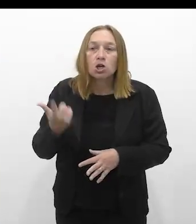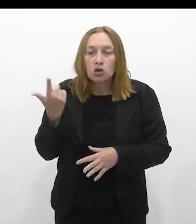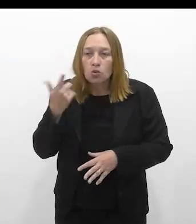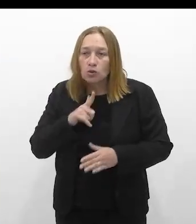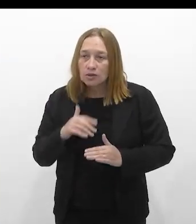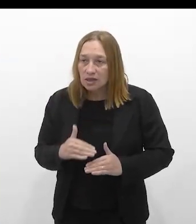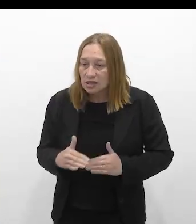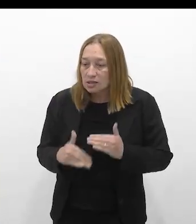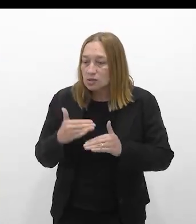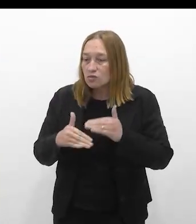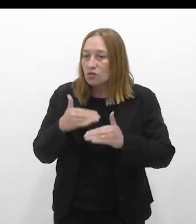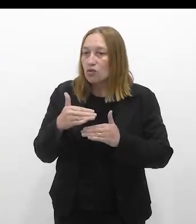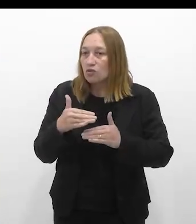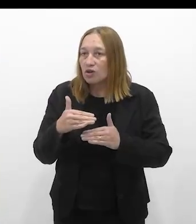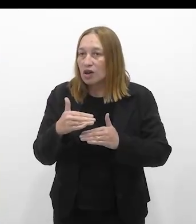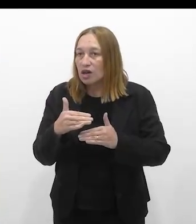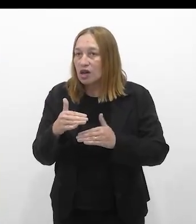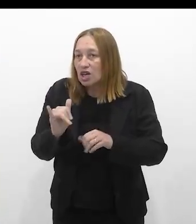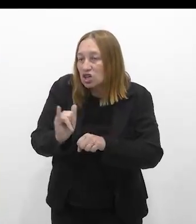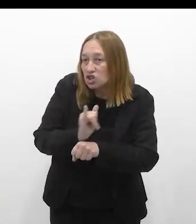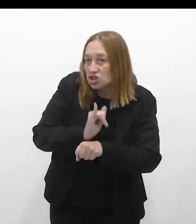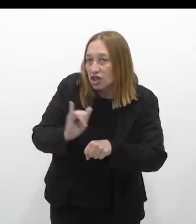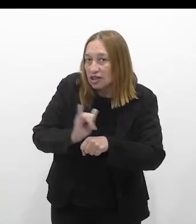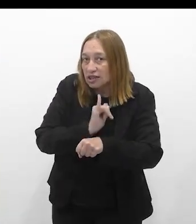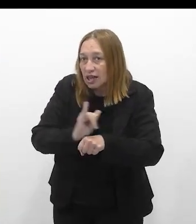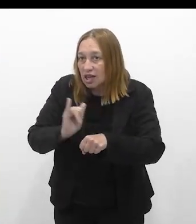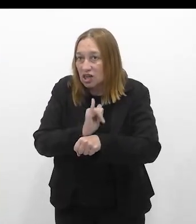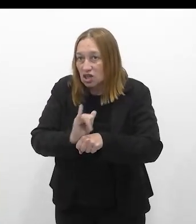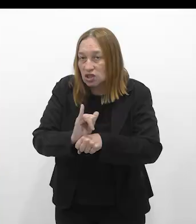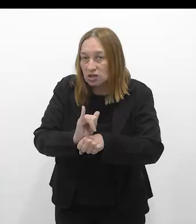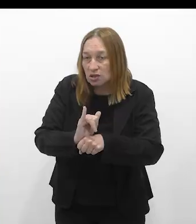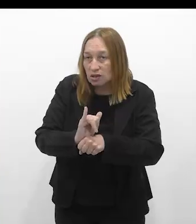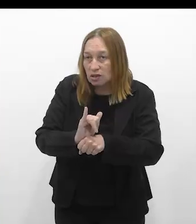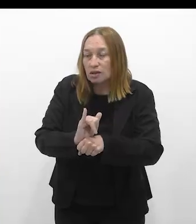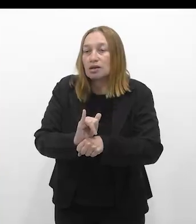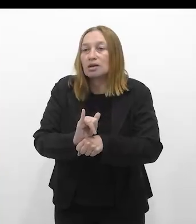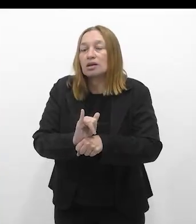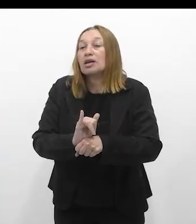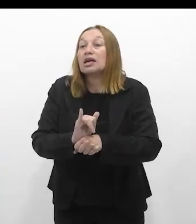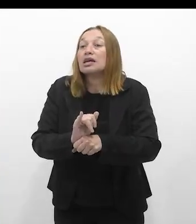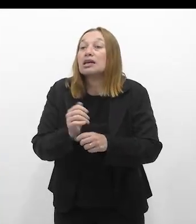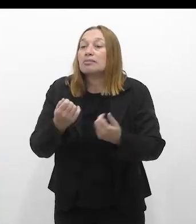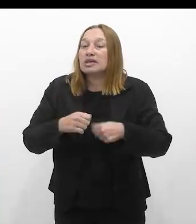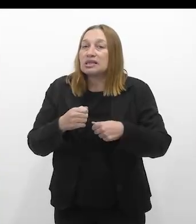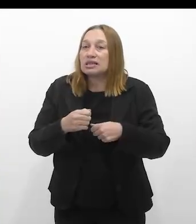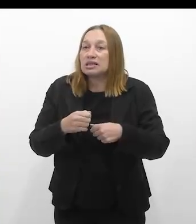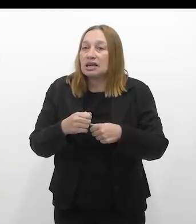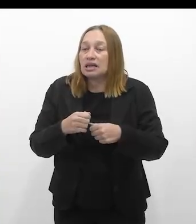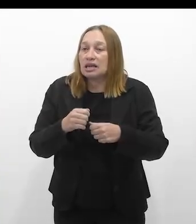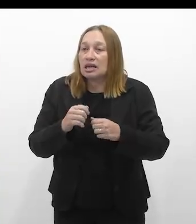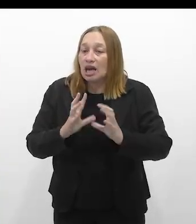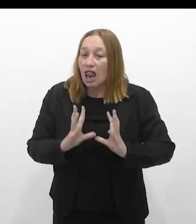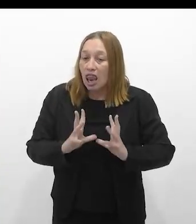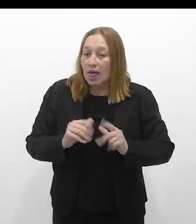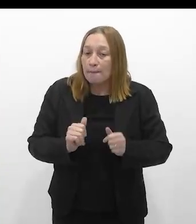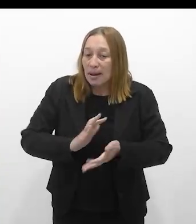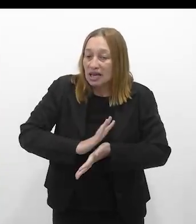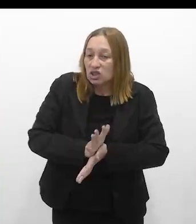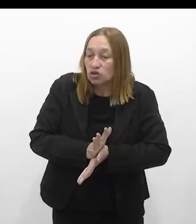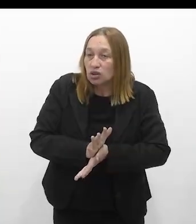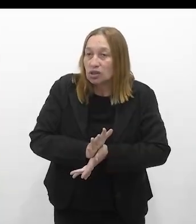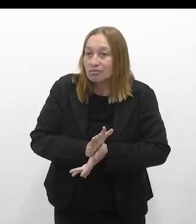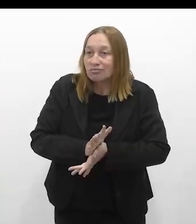Ele consegue desenvolver meios de driblar o sistema imune da mulher, que deveria reconhecer e limpar e